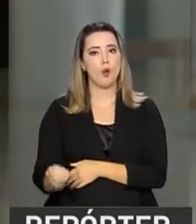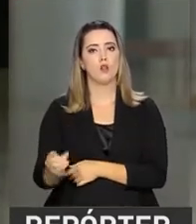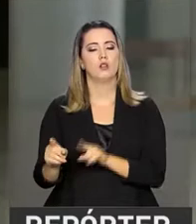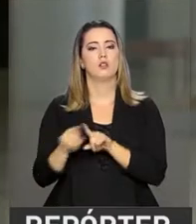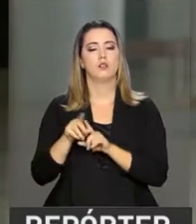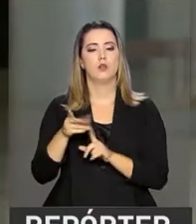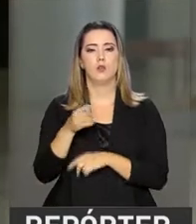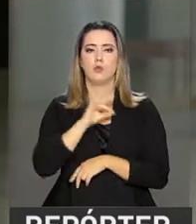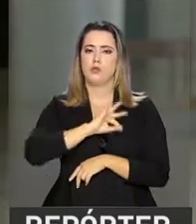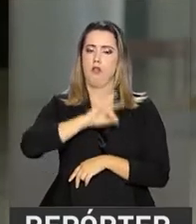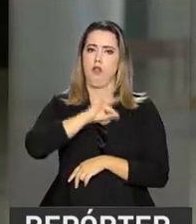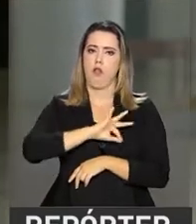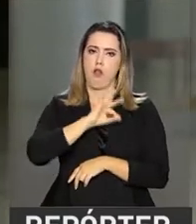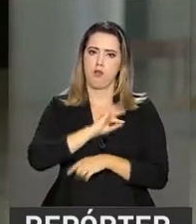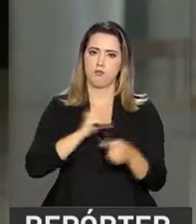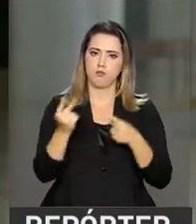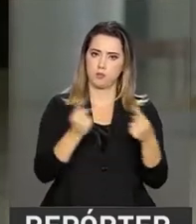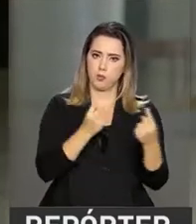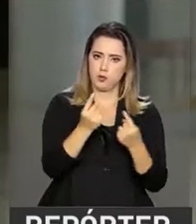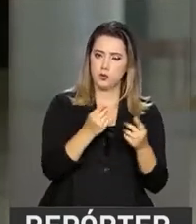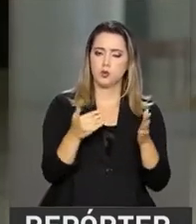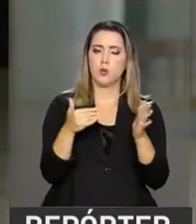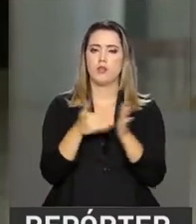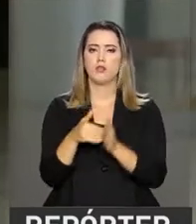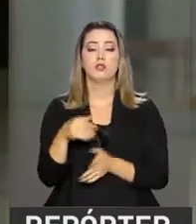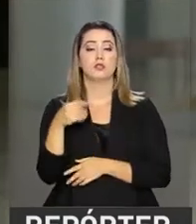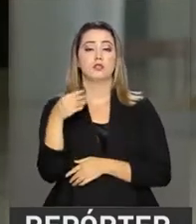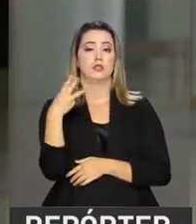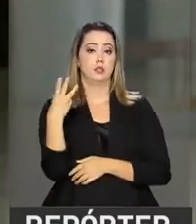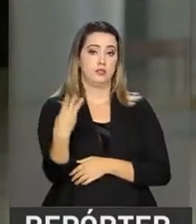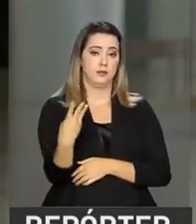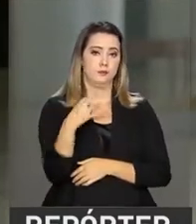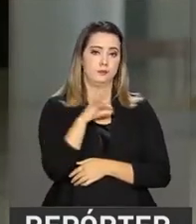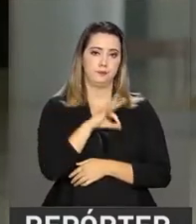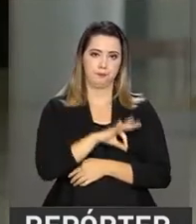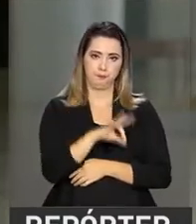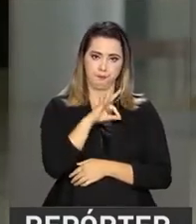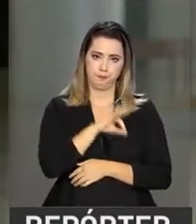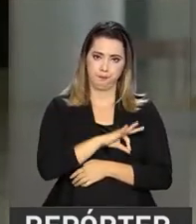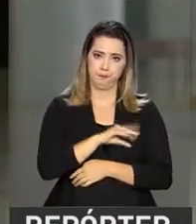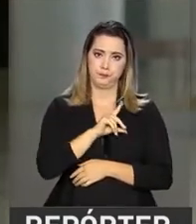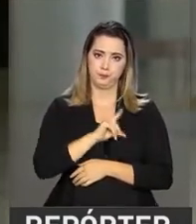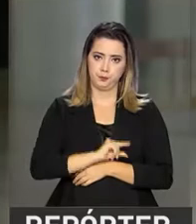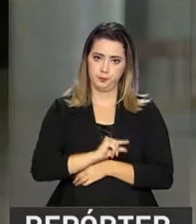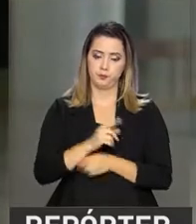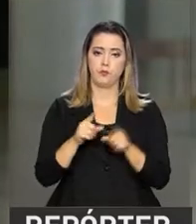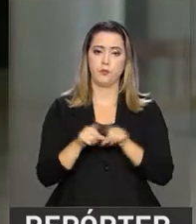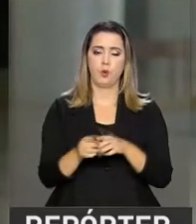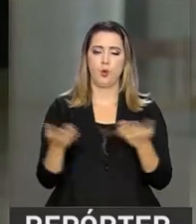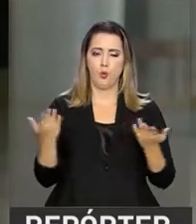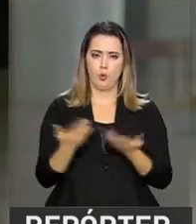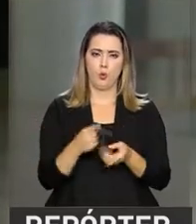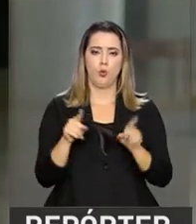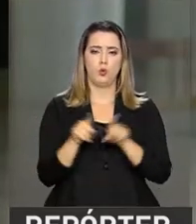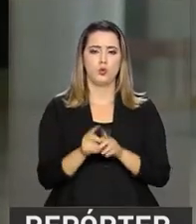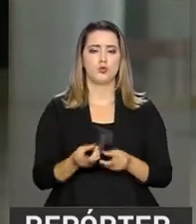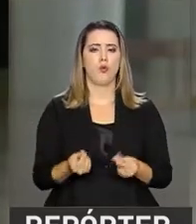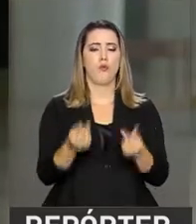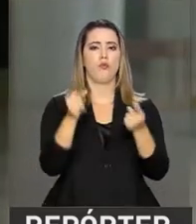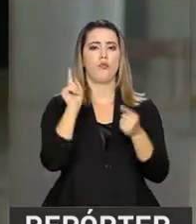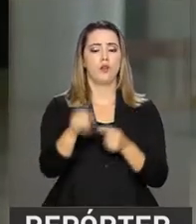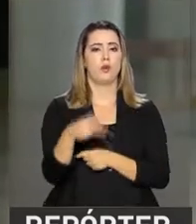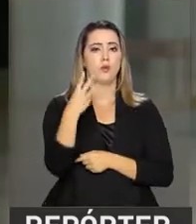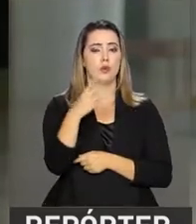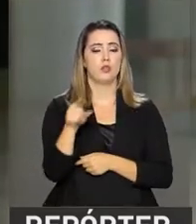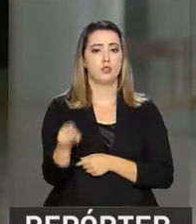estudantes com renda familiar per capita mensal de até três salários mínimos atualmente essa taxa é de 6,5 por cento